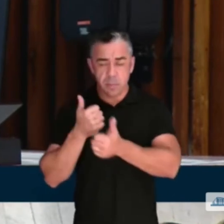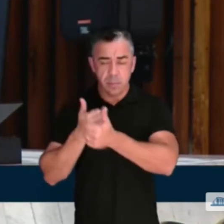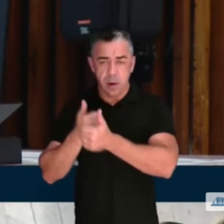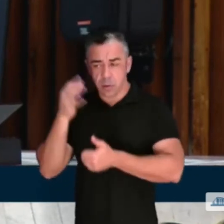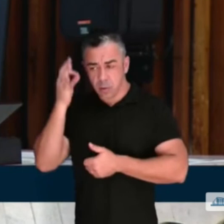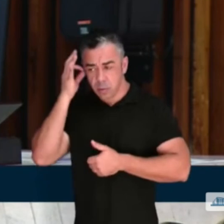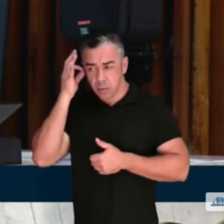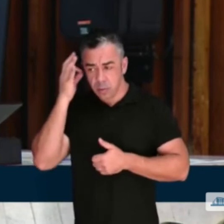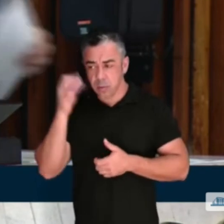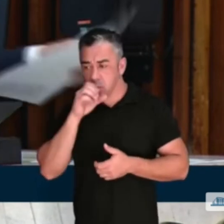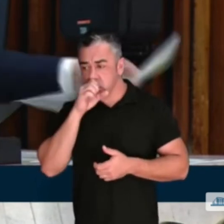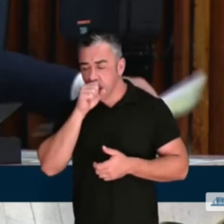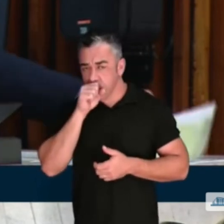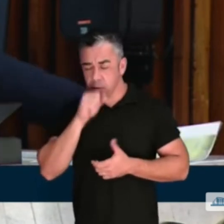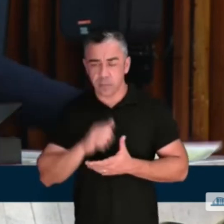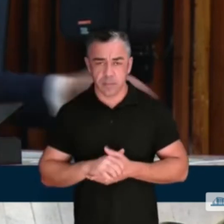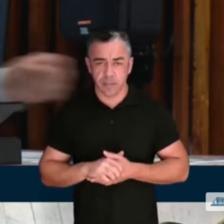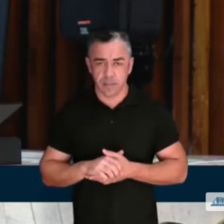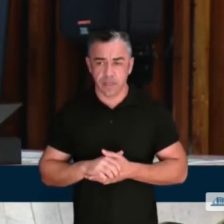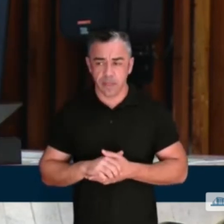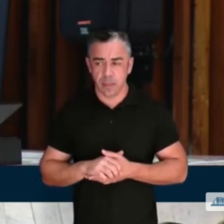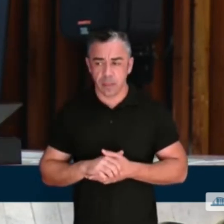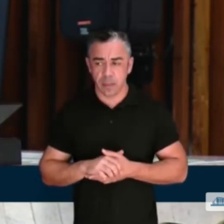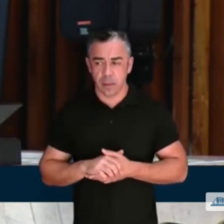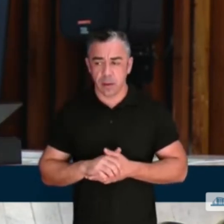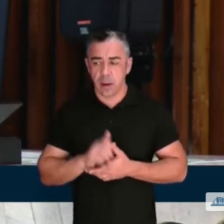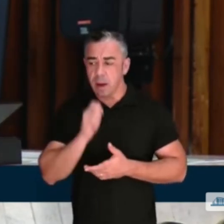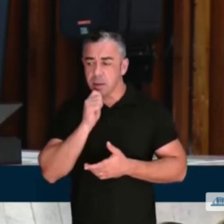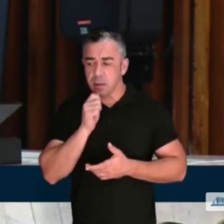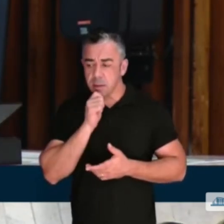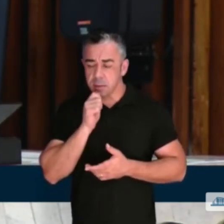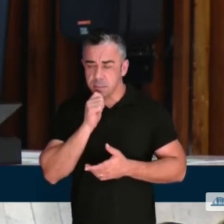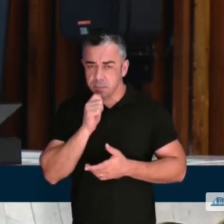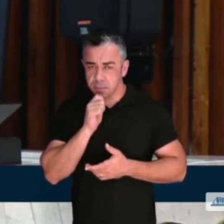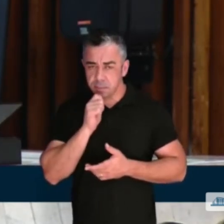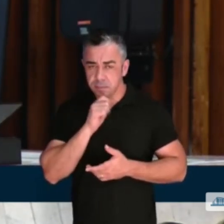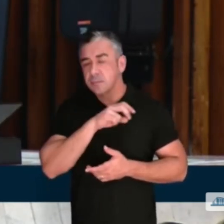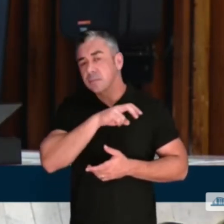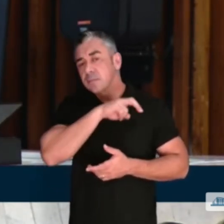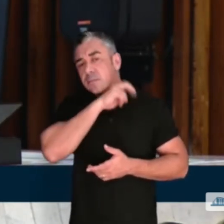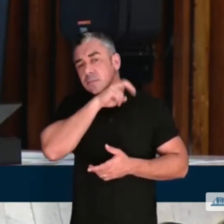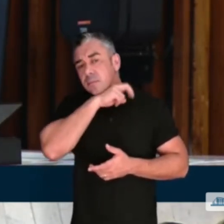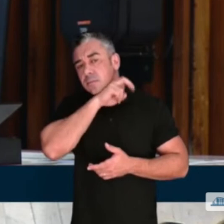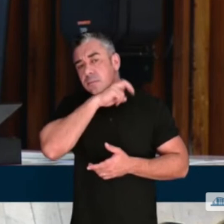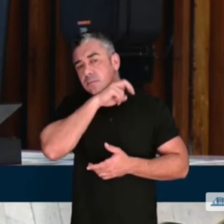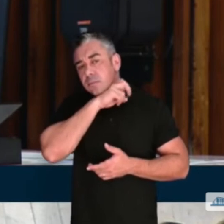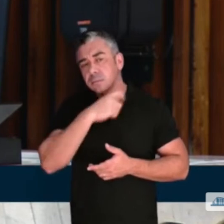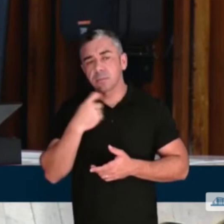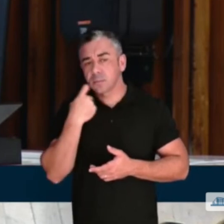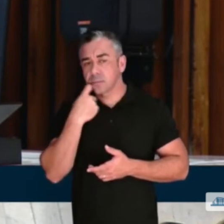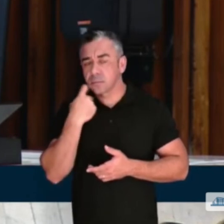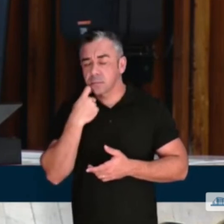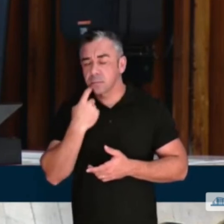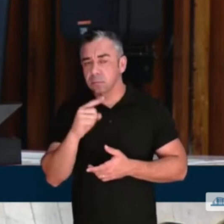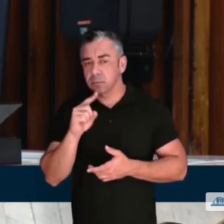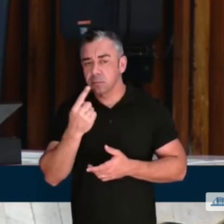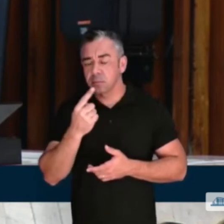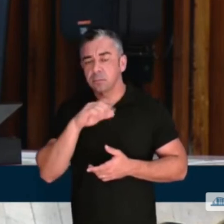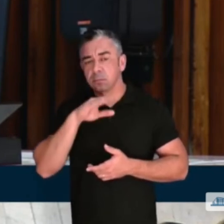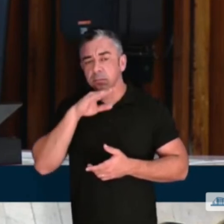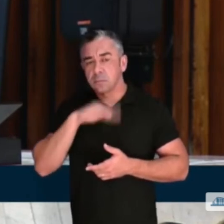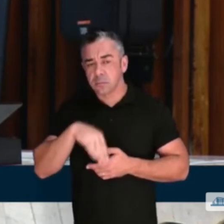no sábado. Ainda, sai de Cascavel numa sexta-feira, 1h da